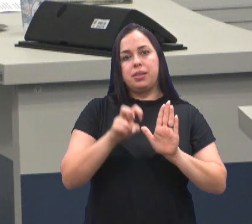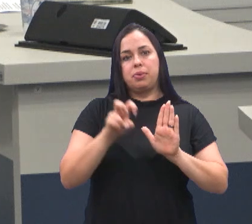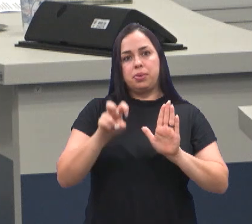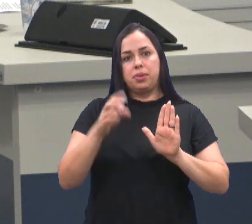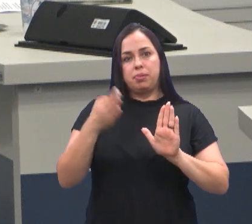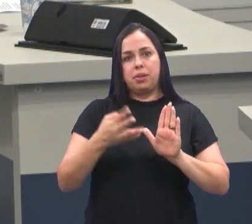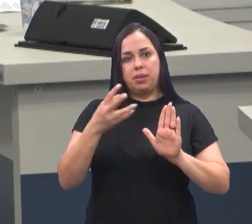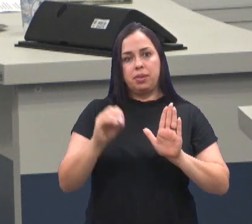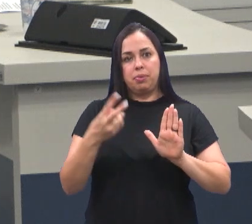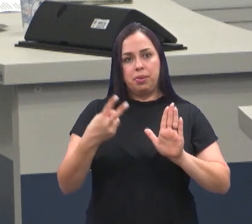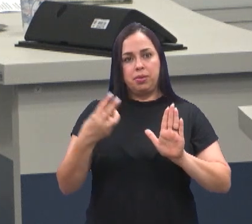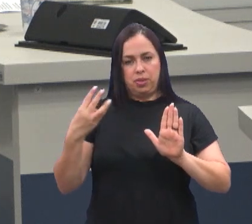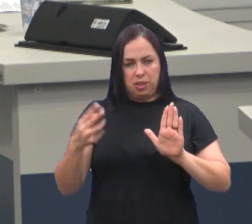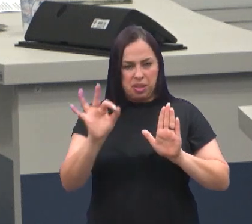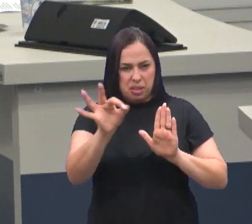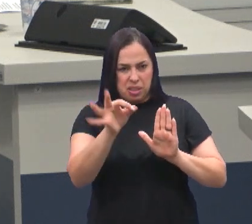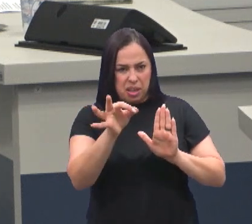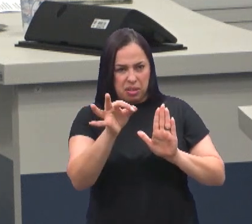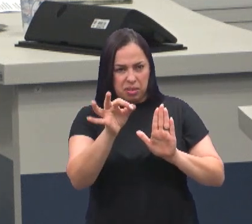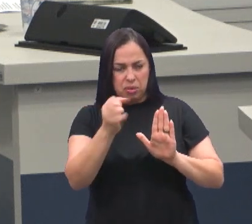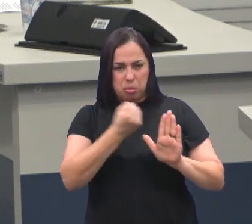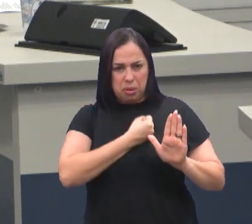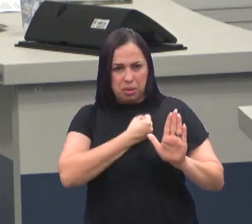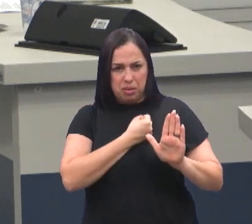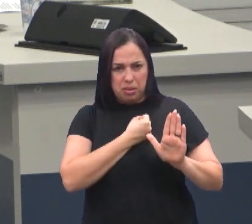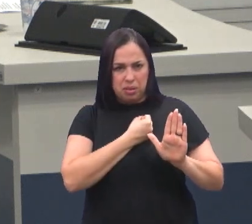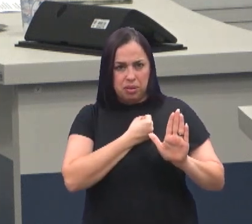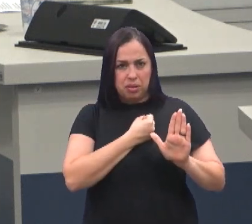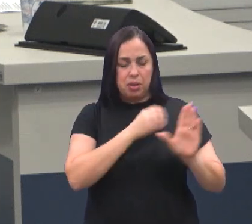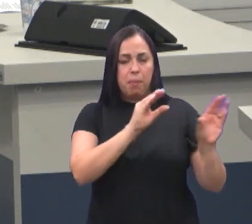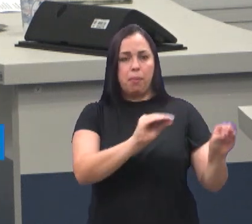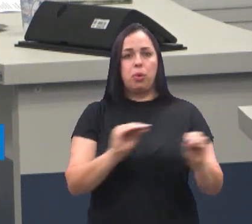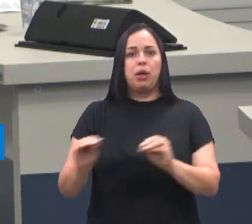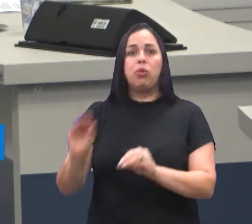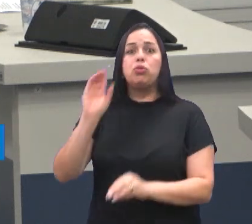2655/2023, está certo, né? O número? Por uma sessão.